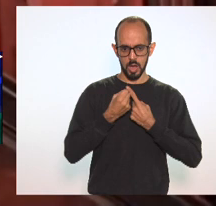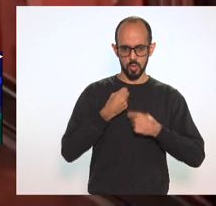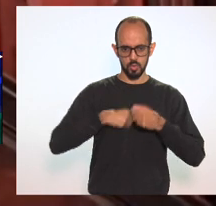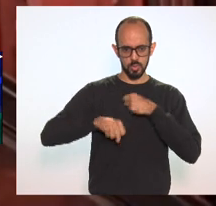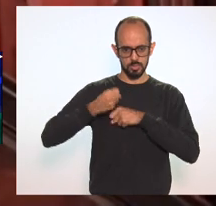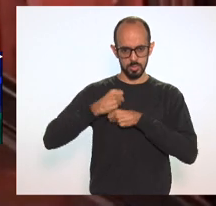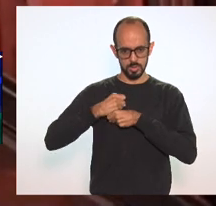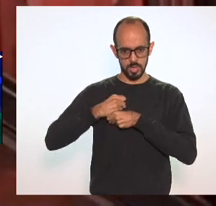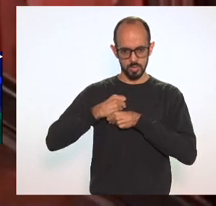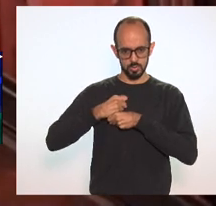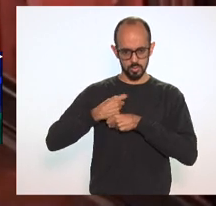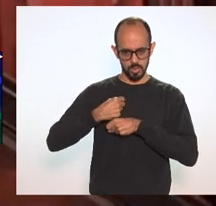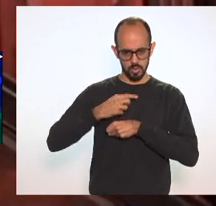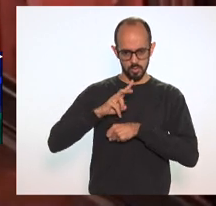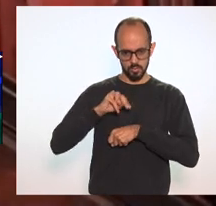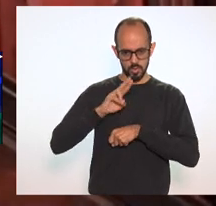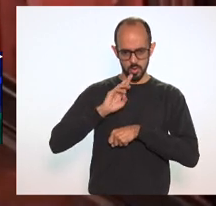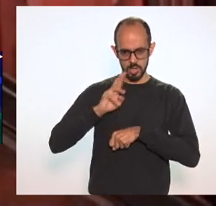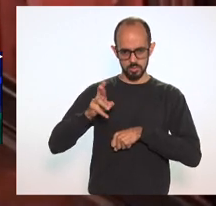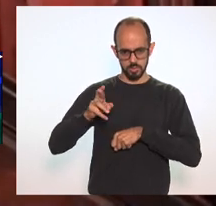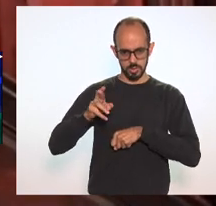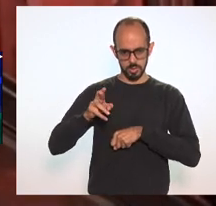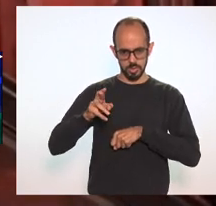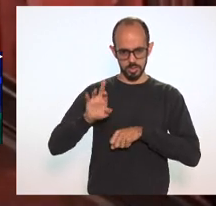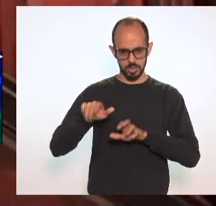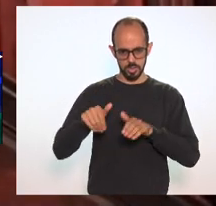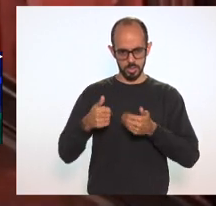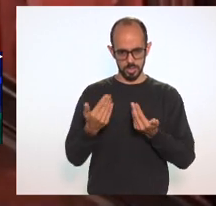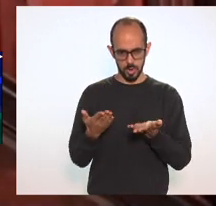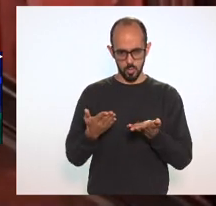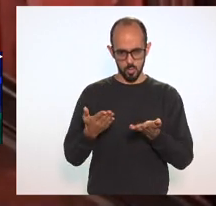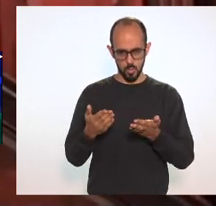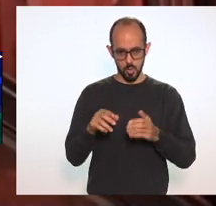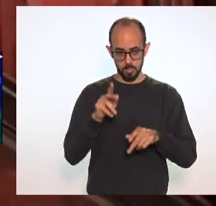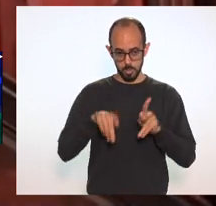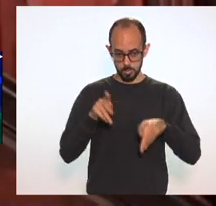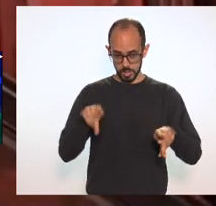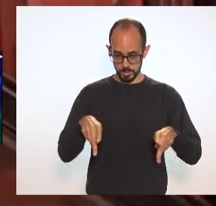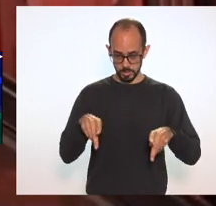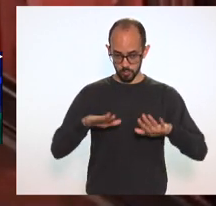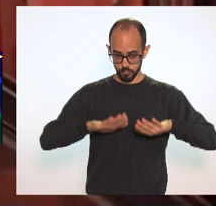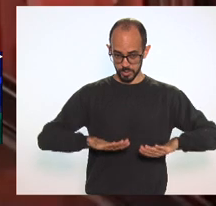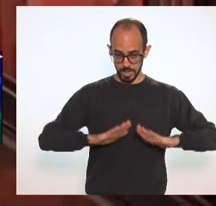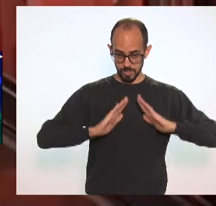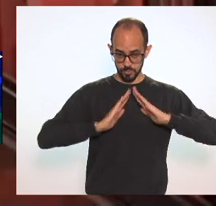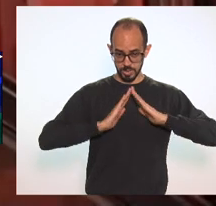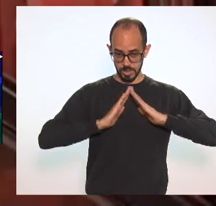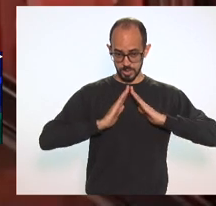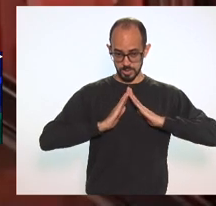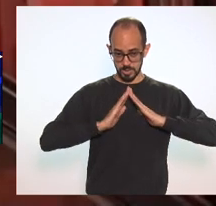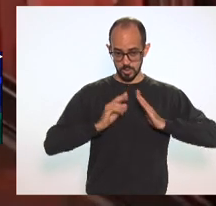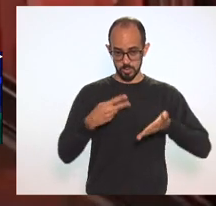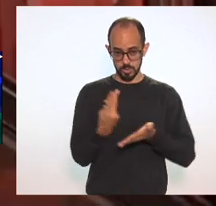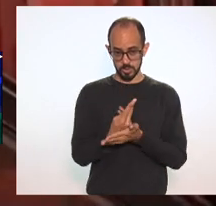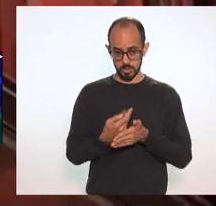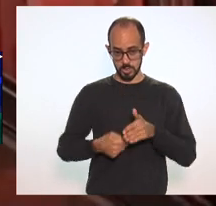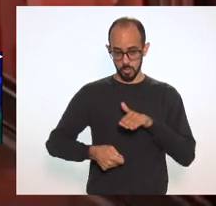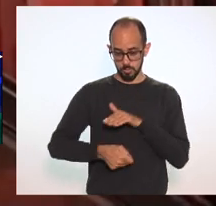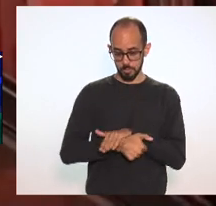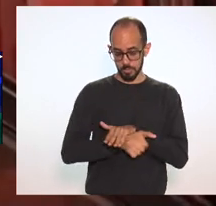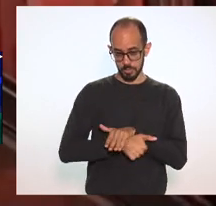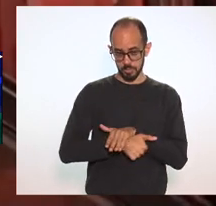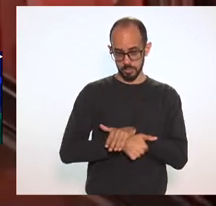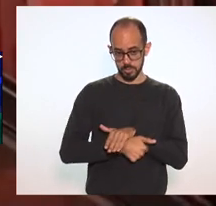e eu vou dizer enquanto o povo ficava em casa houve desvios de verbas a verba